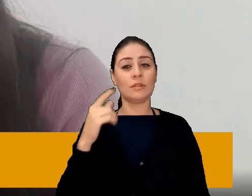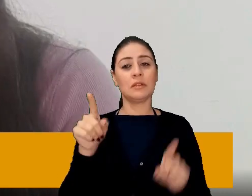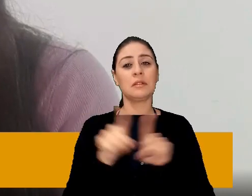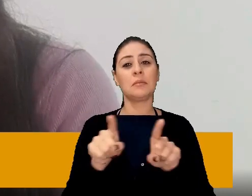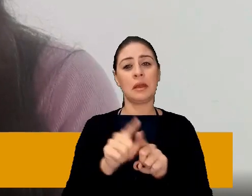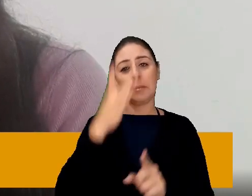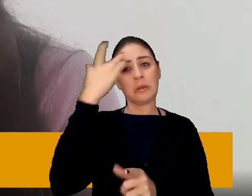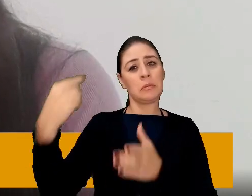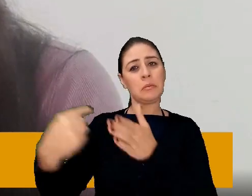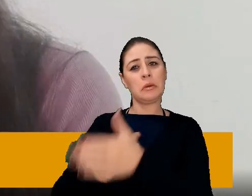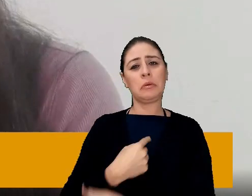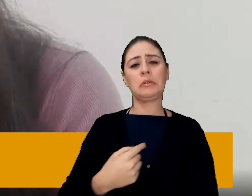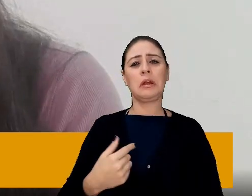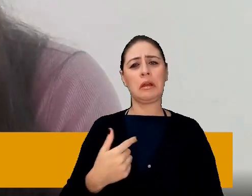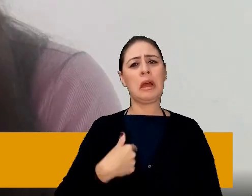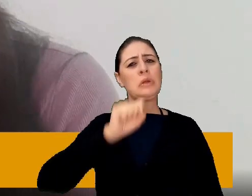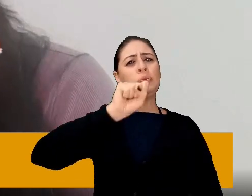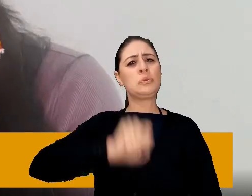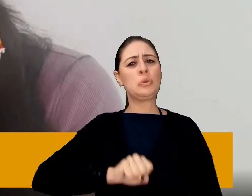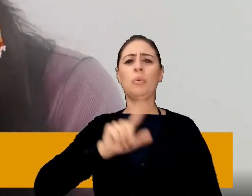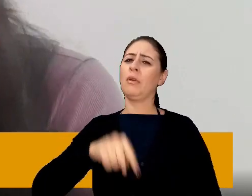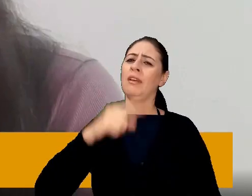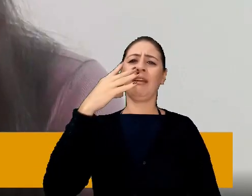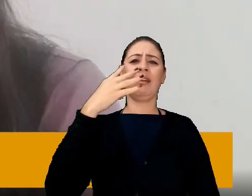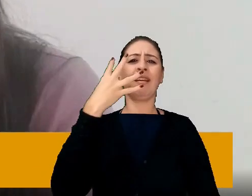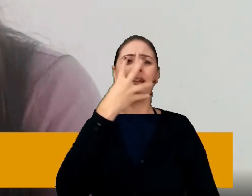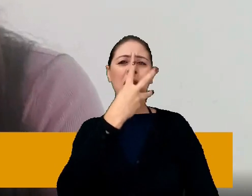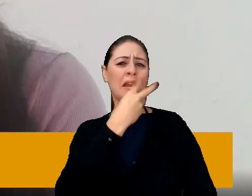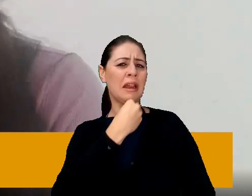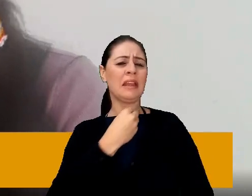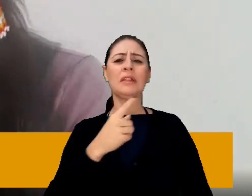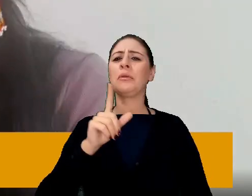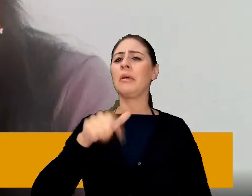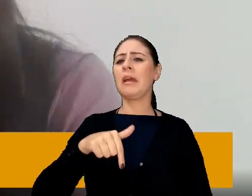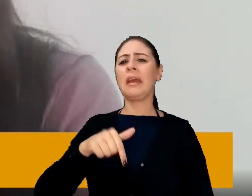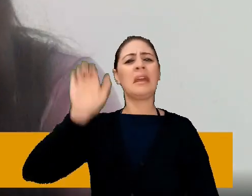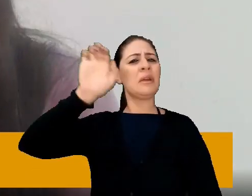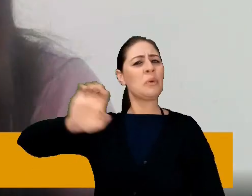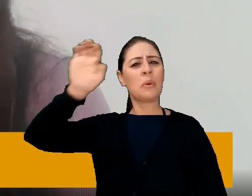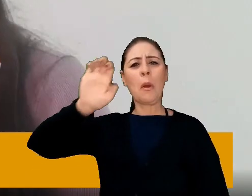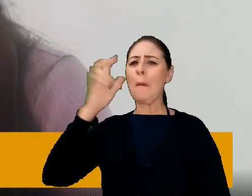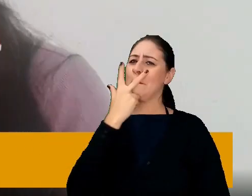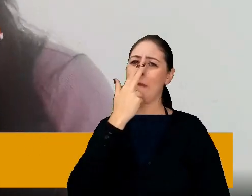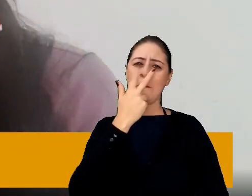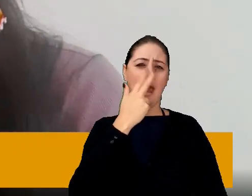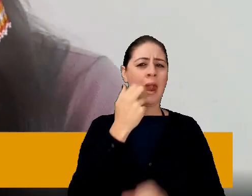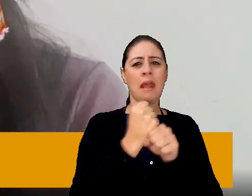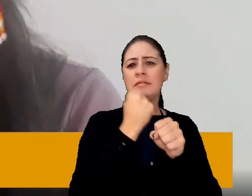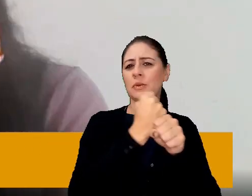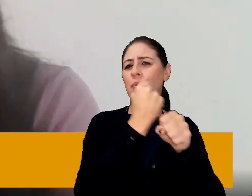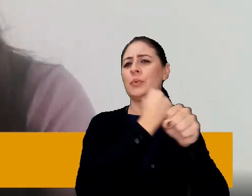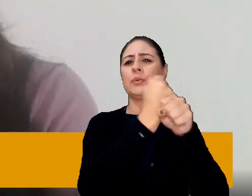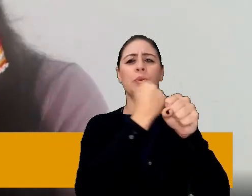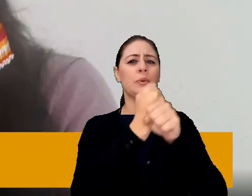eu já me peguei também as pessoas falando assim, ai, mas o Sul, ele é muito lindo, ele é muito europeu, né?